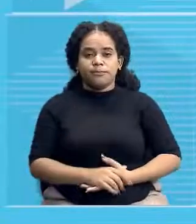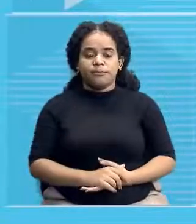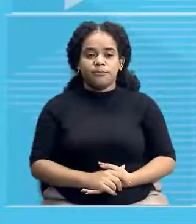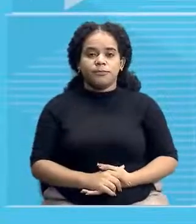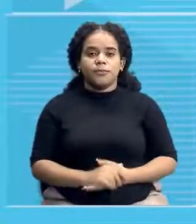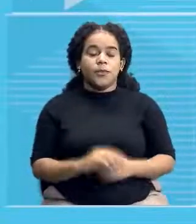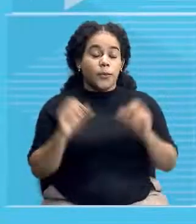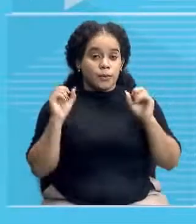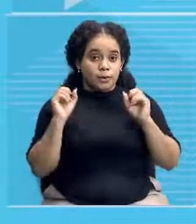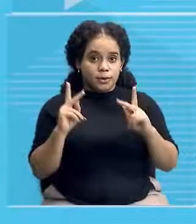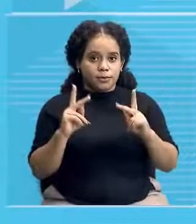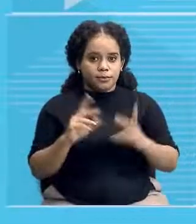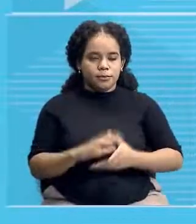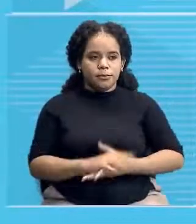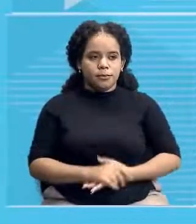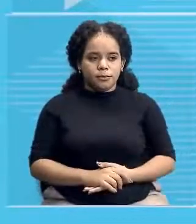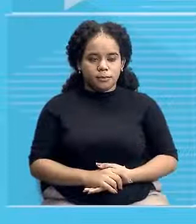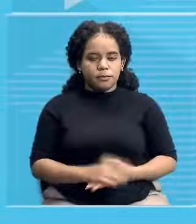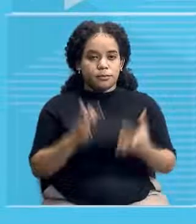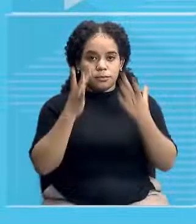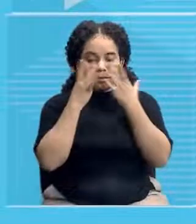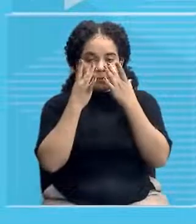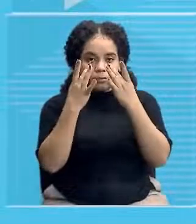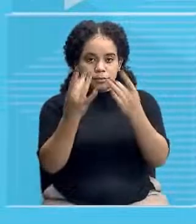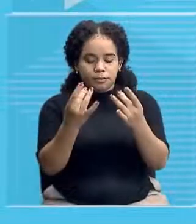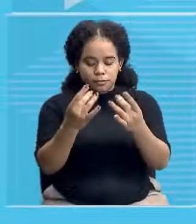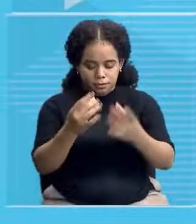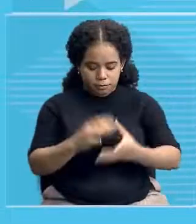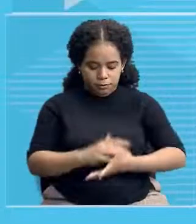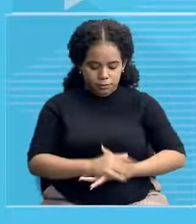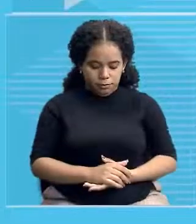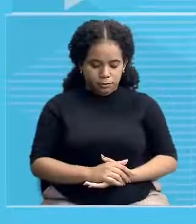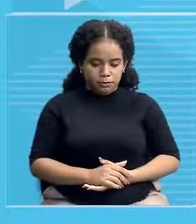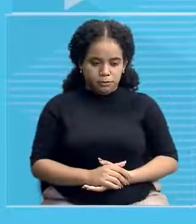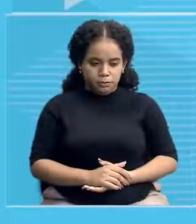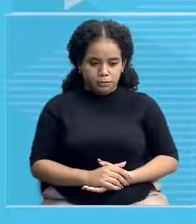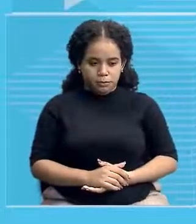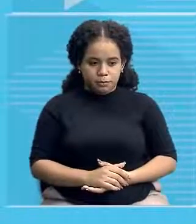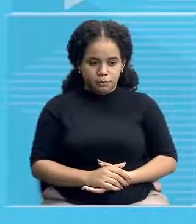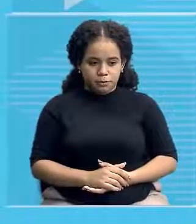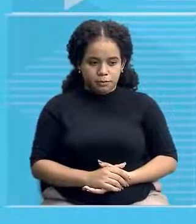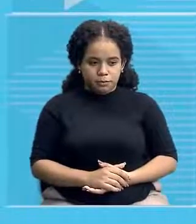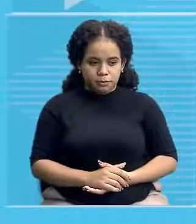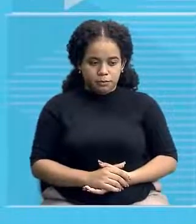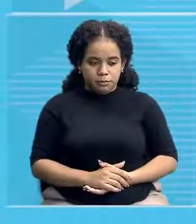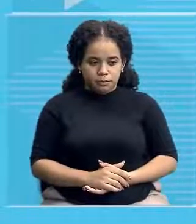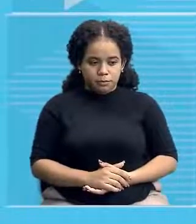Tá? Então presta atenção. Presta atenção.